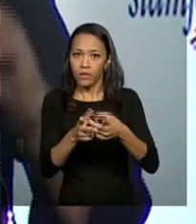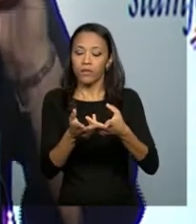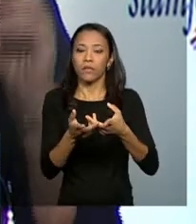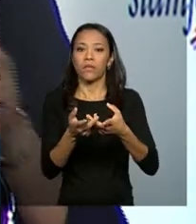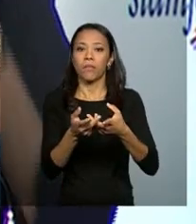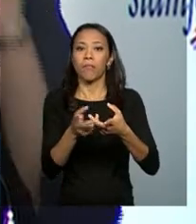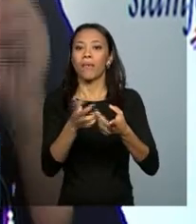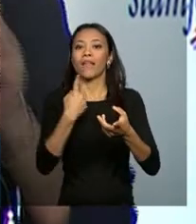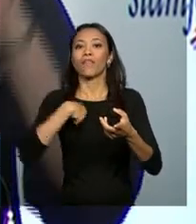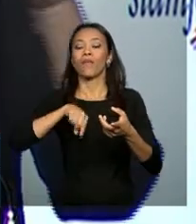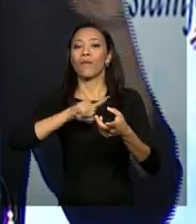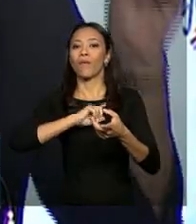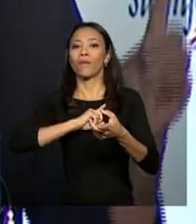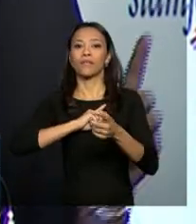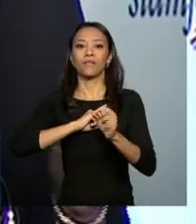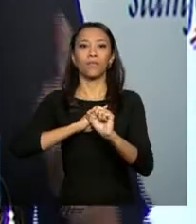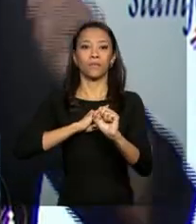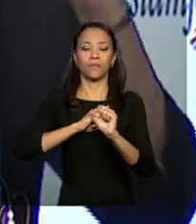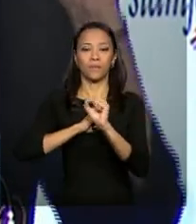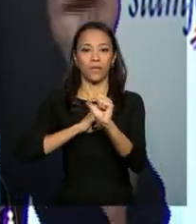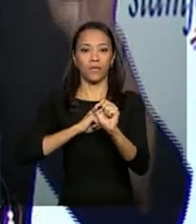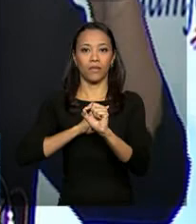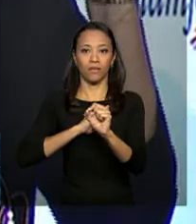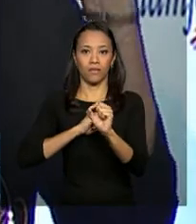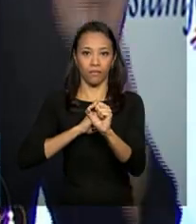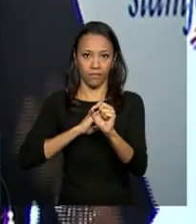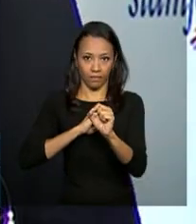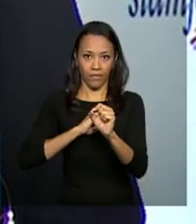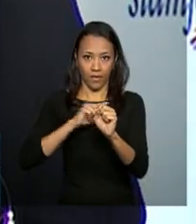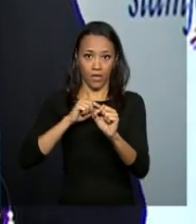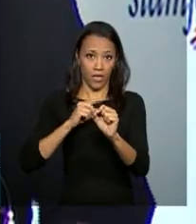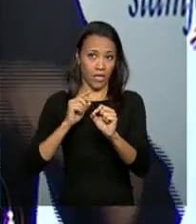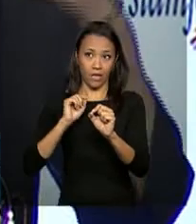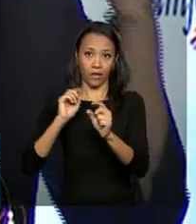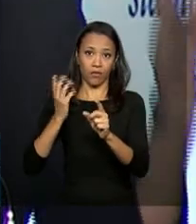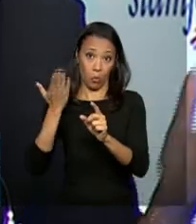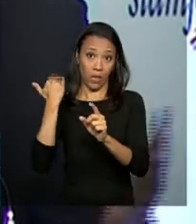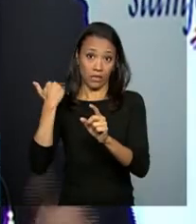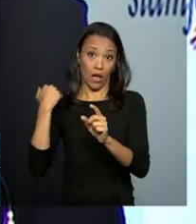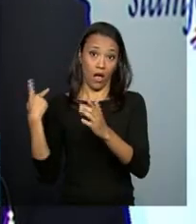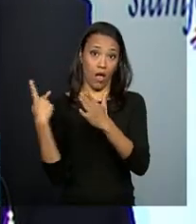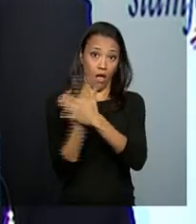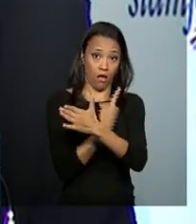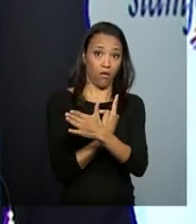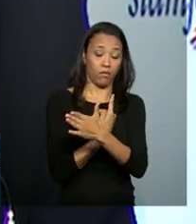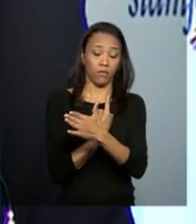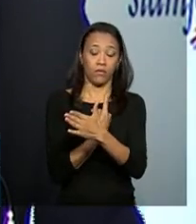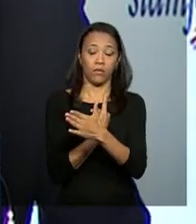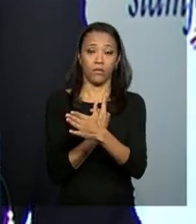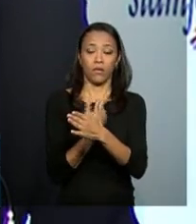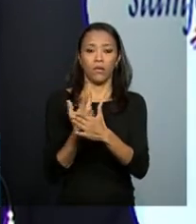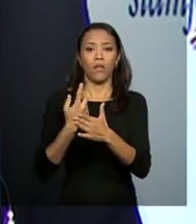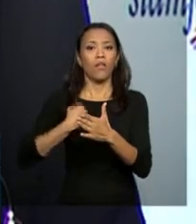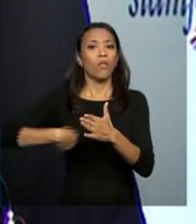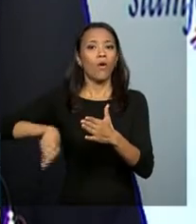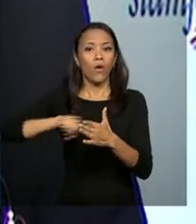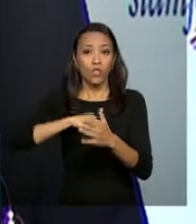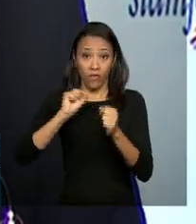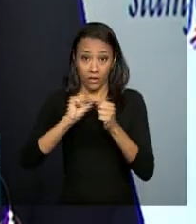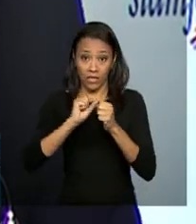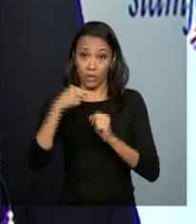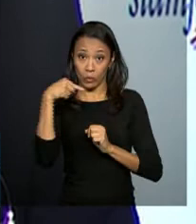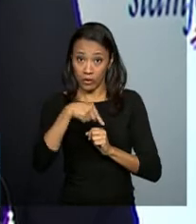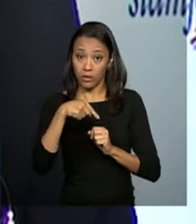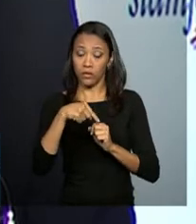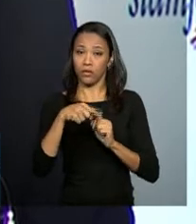para um momento agora, no passado, um momento áureo. Nós estamos tomando